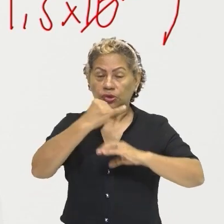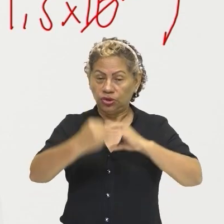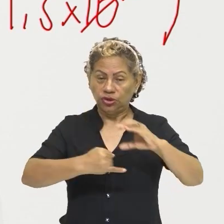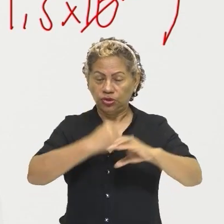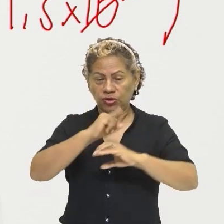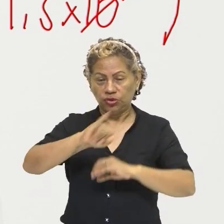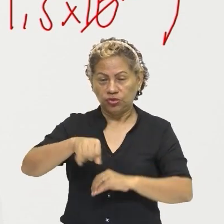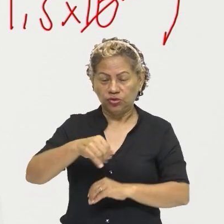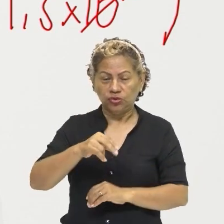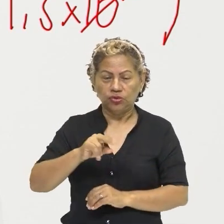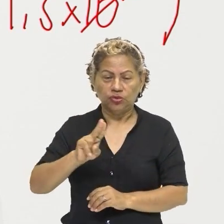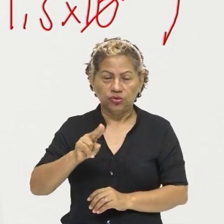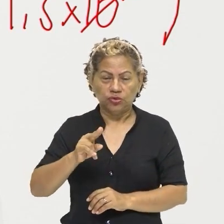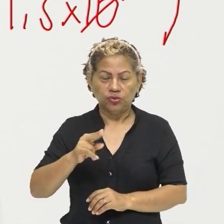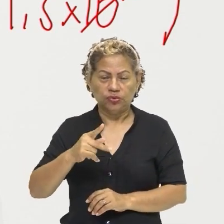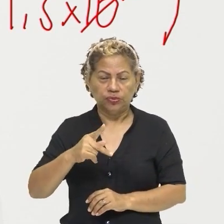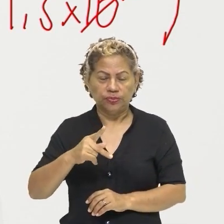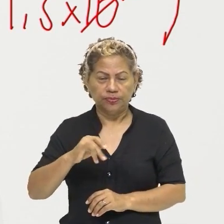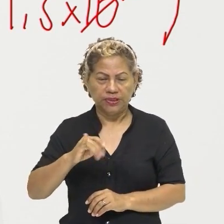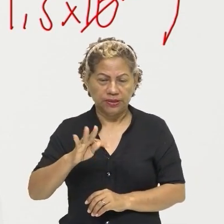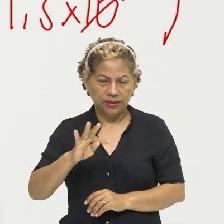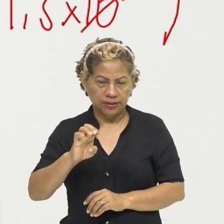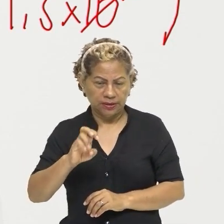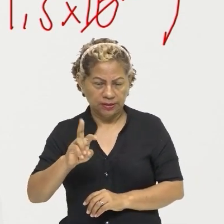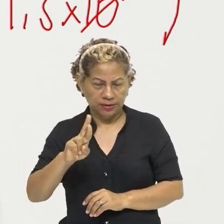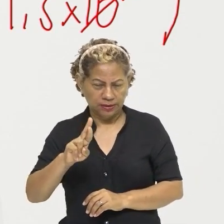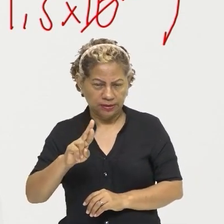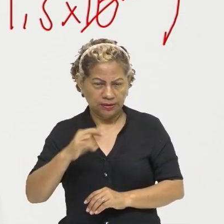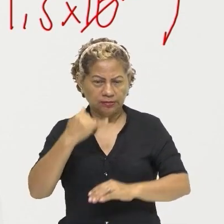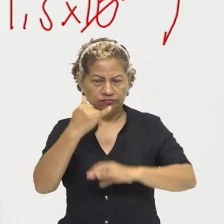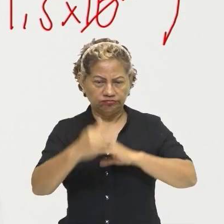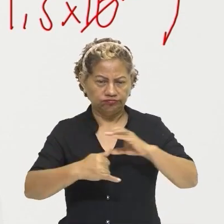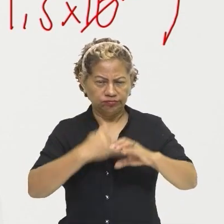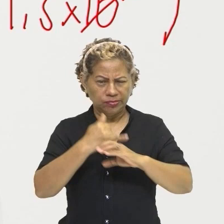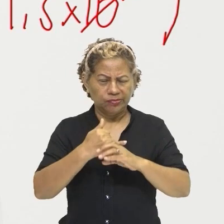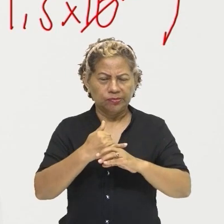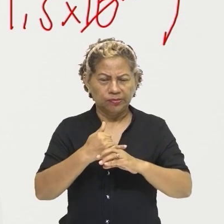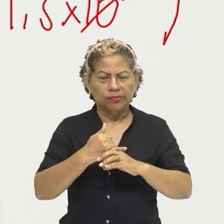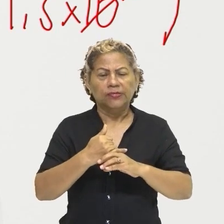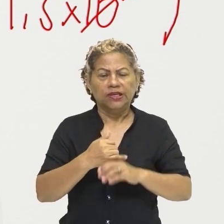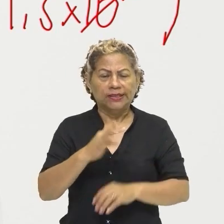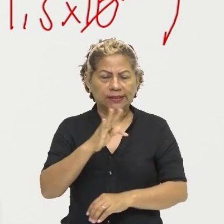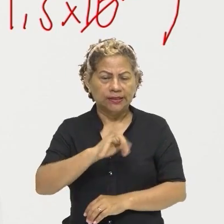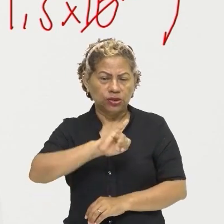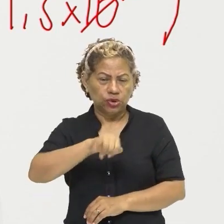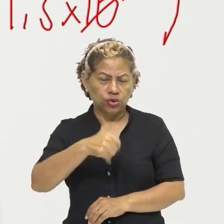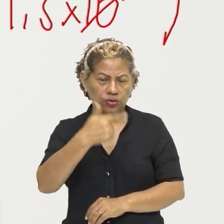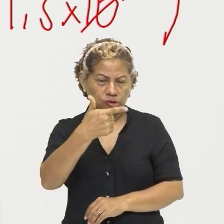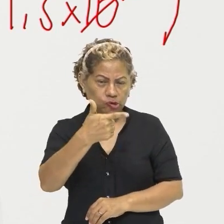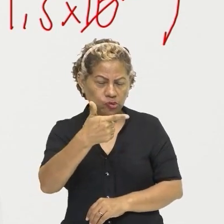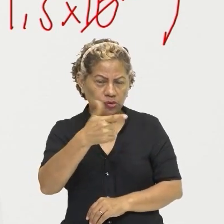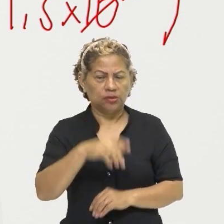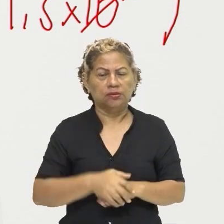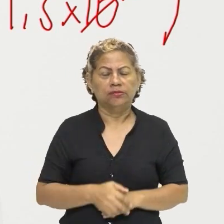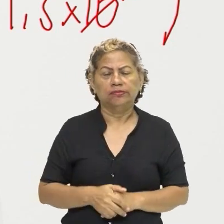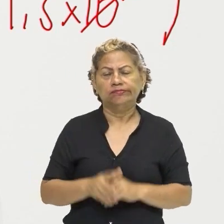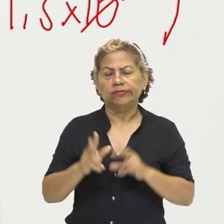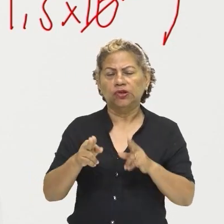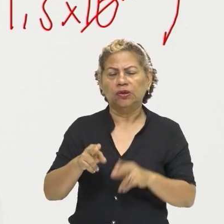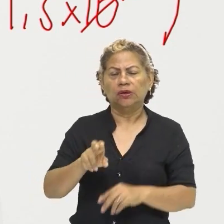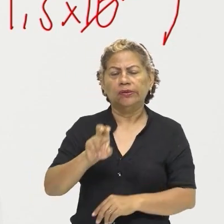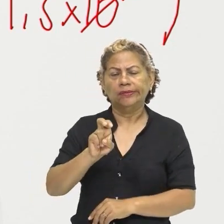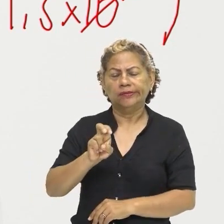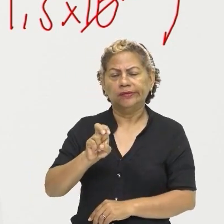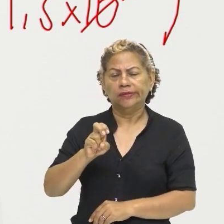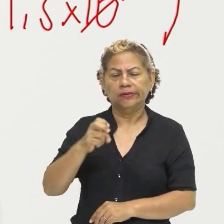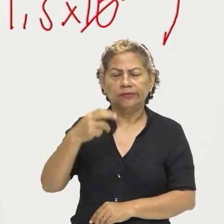igual a 7,5 dividido por 1,5, que é aproximadamente, que é igual a 5 elevado ao